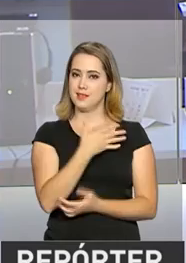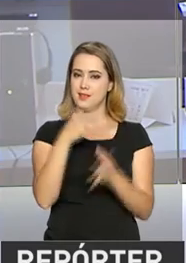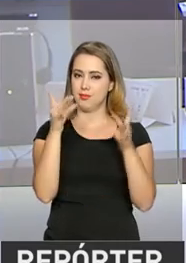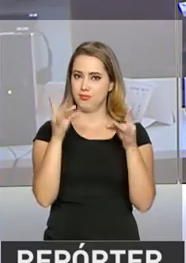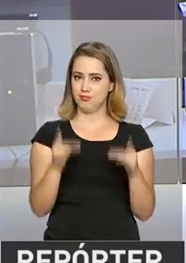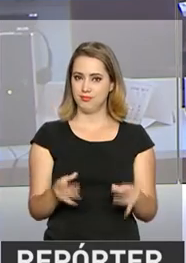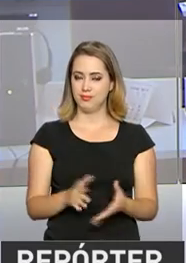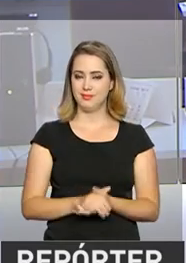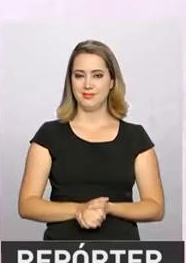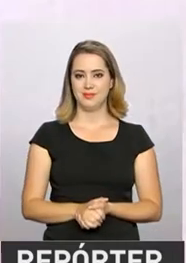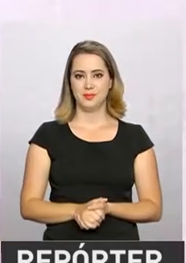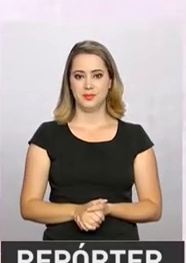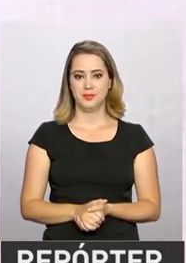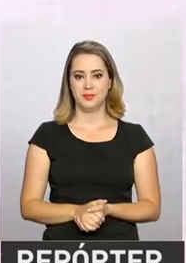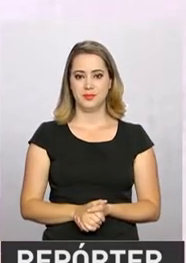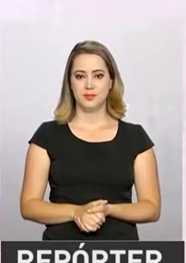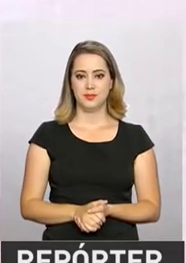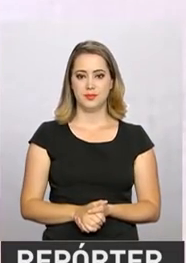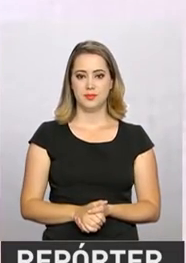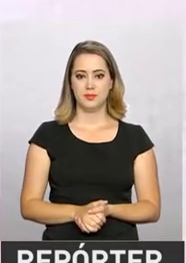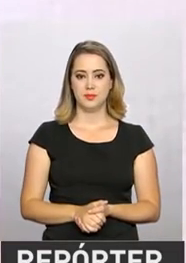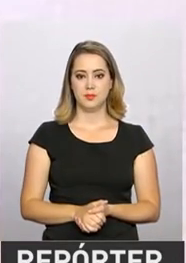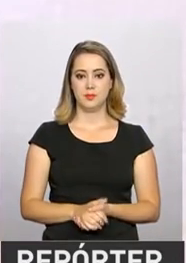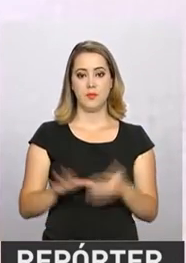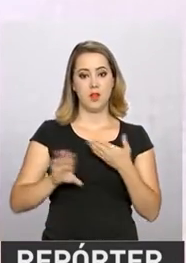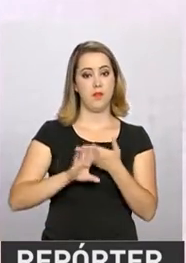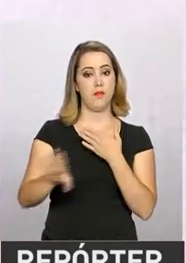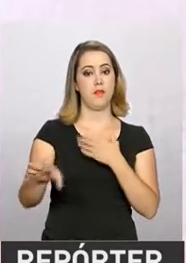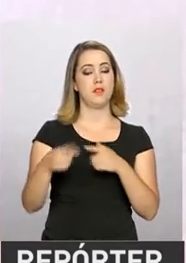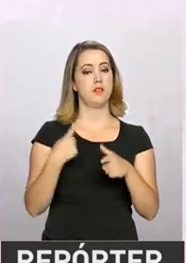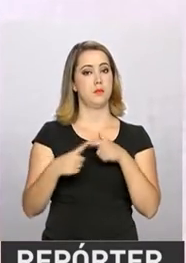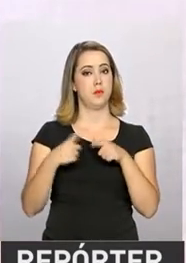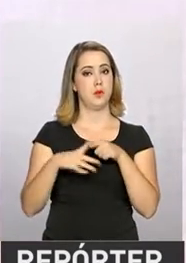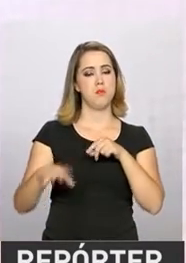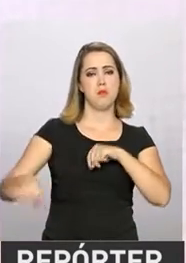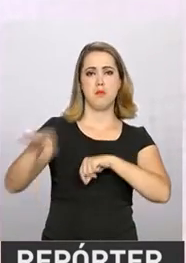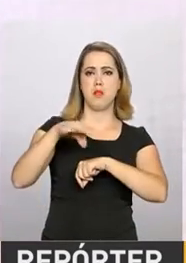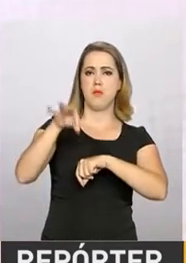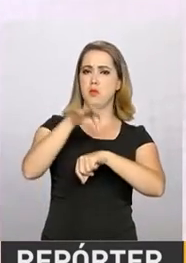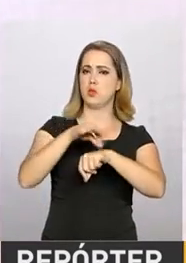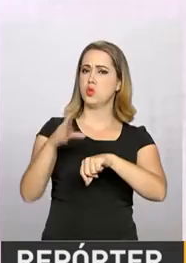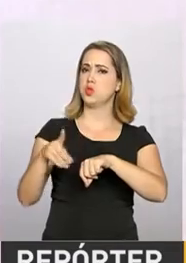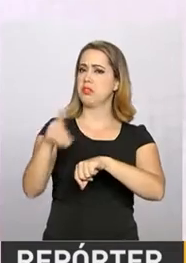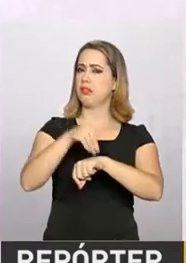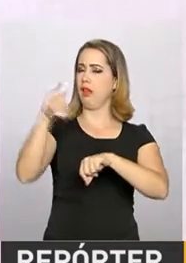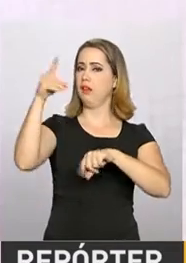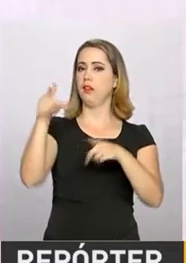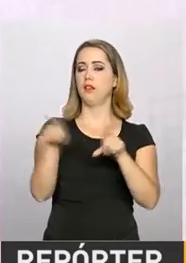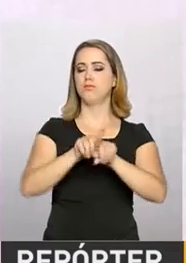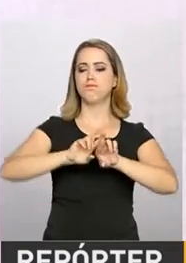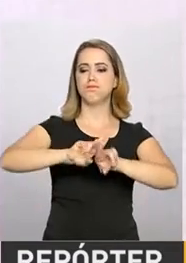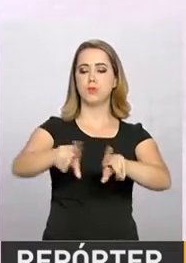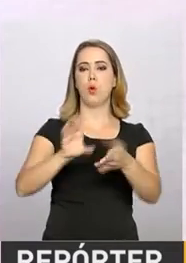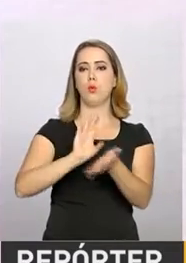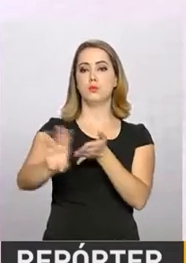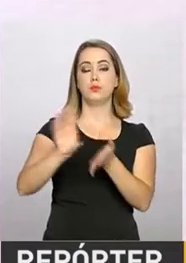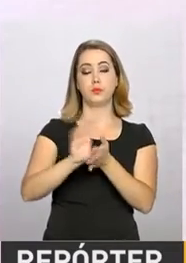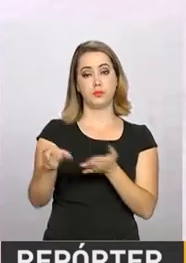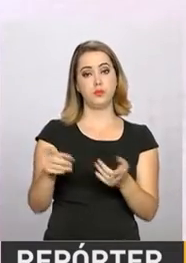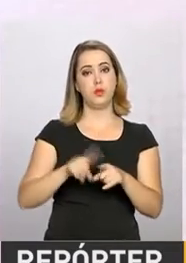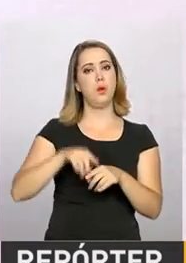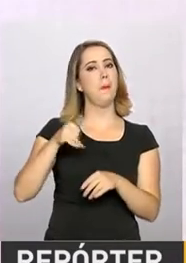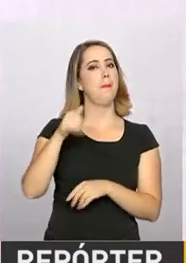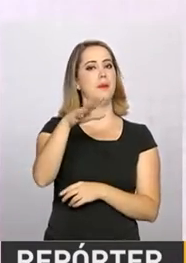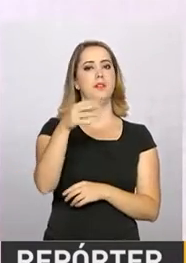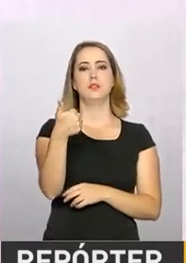os detalhes. O combate à dengue, à chikungunya e ao vírus Zika foi o destino da maior parte dos recursos, mais